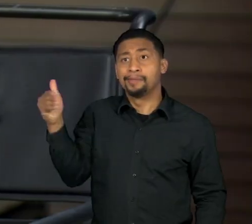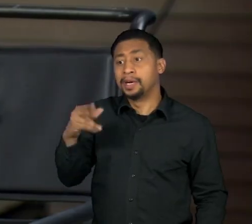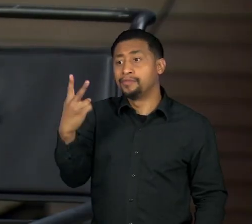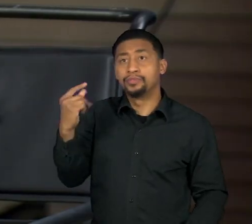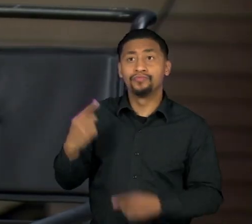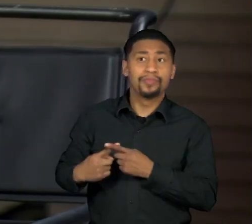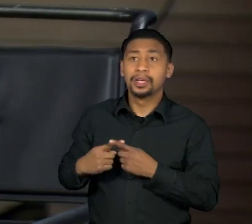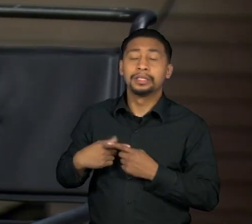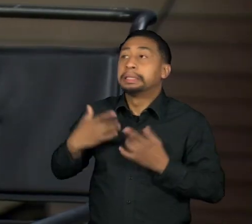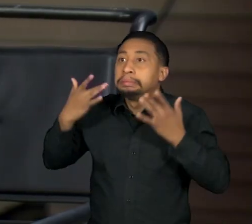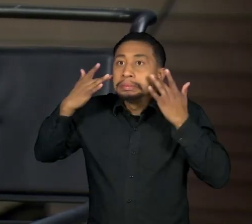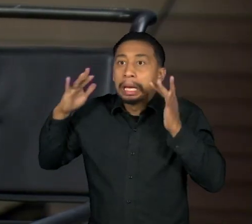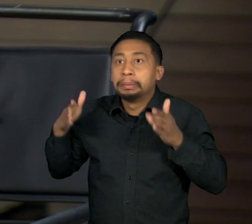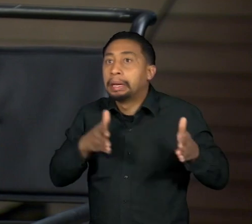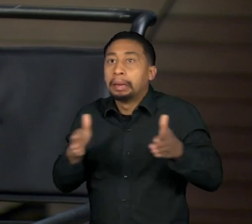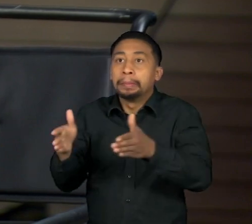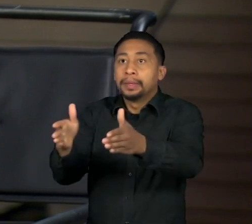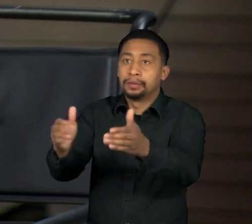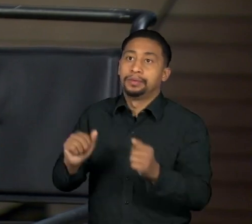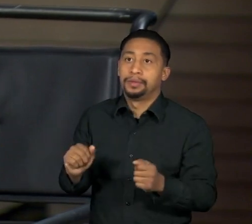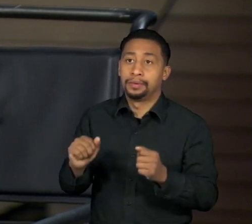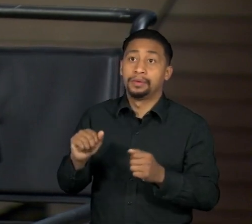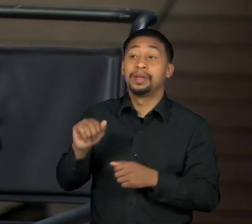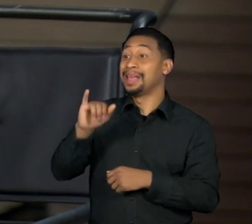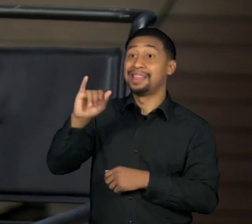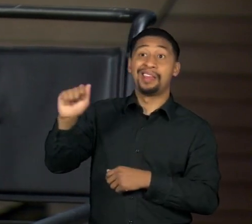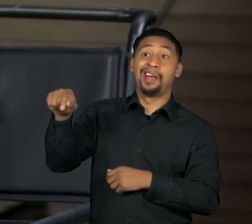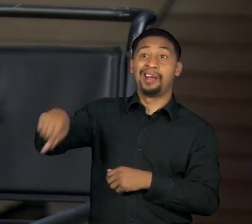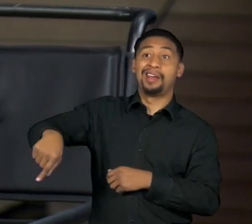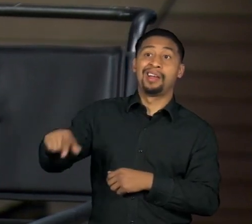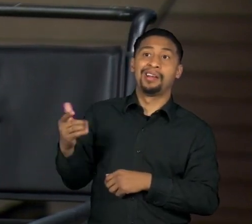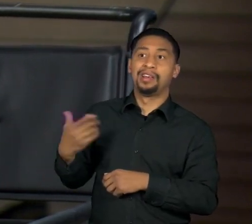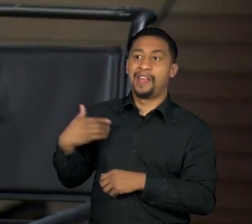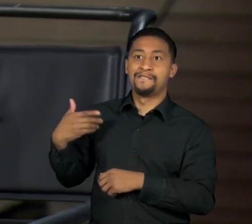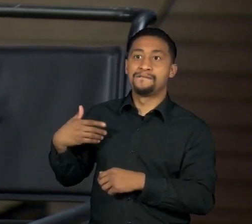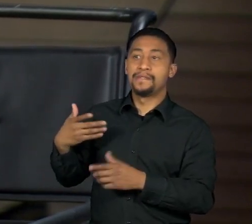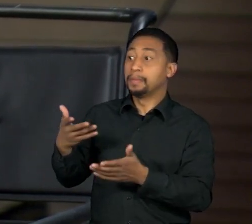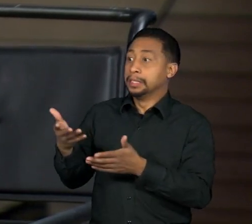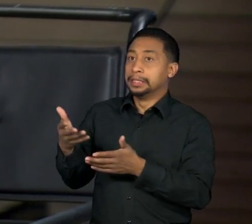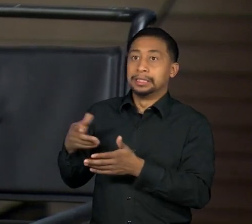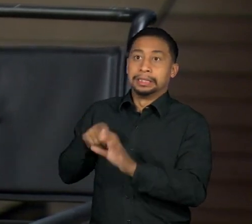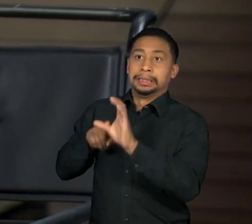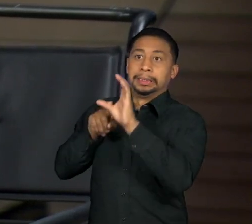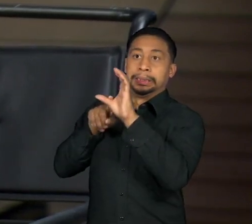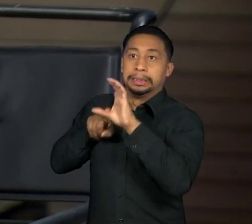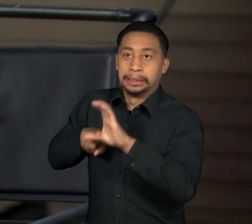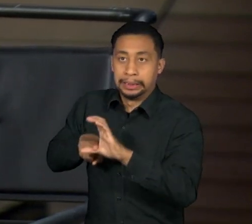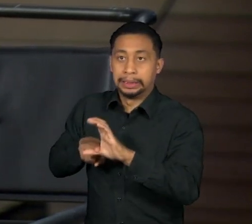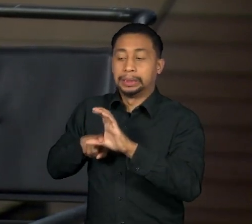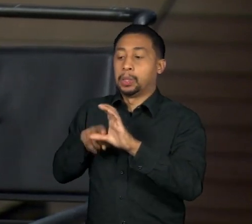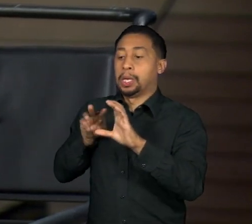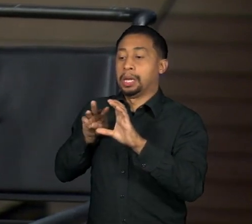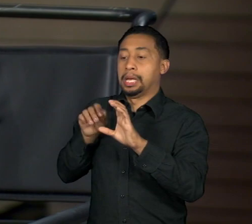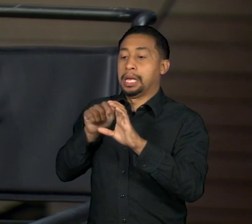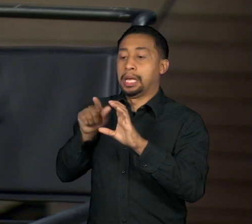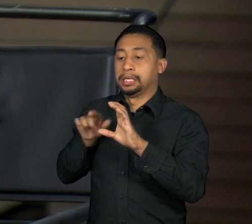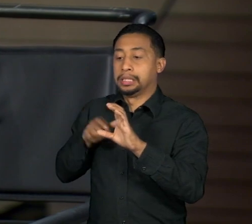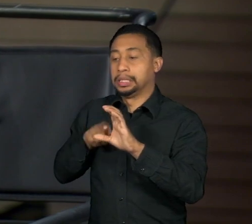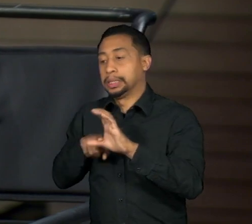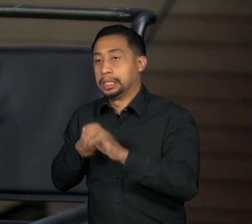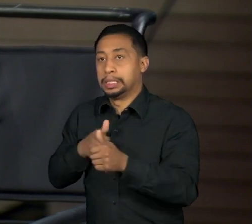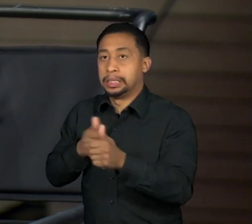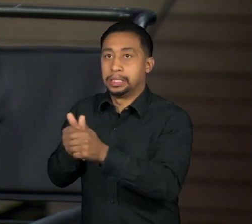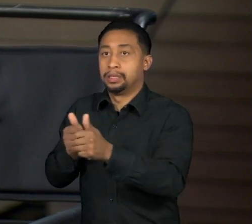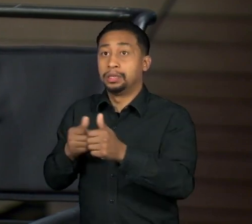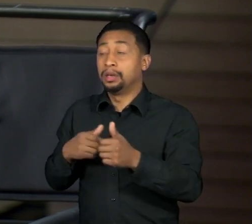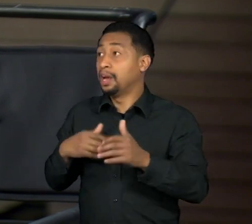para uma IA tomar a decisão por você e cada vez mais levar, isso é viciante. E chega num determinado momento que a pessoa fala, eu não consigo